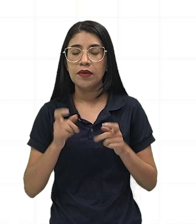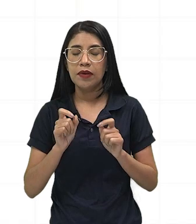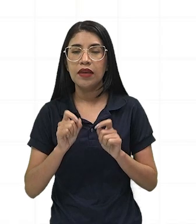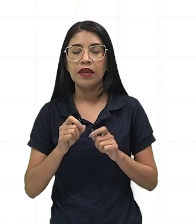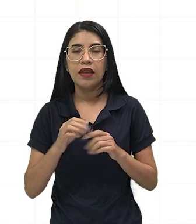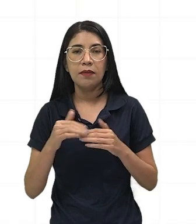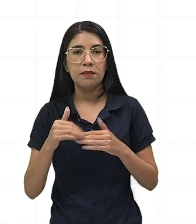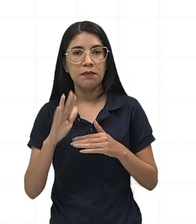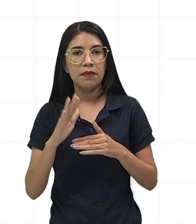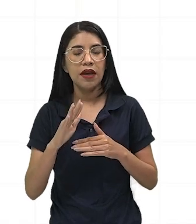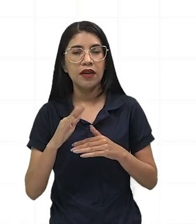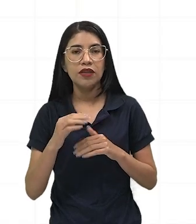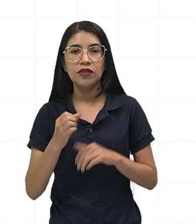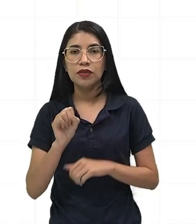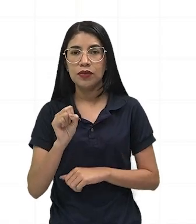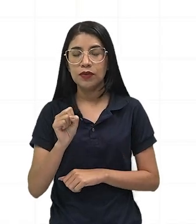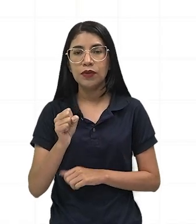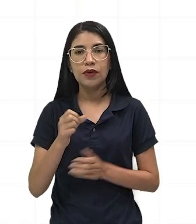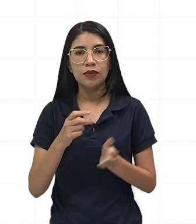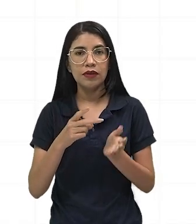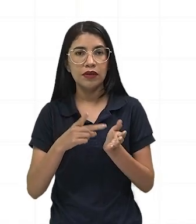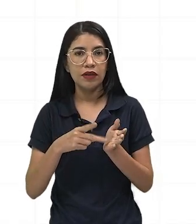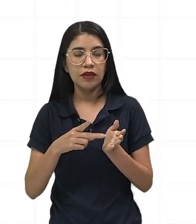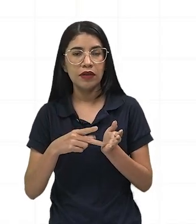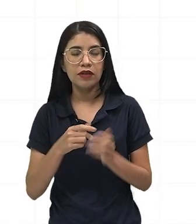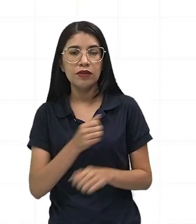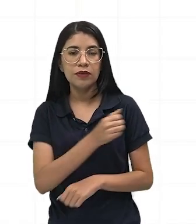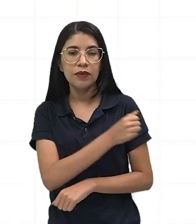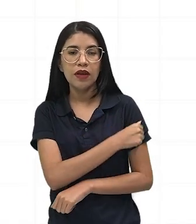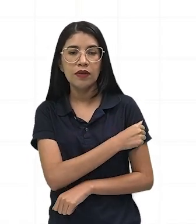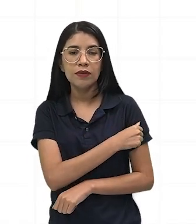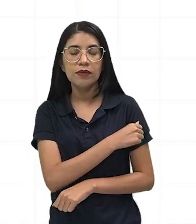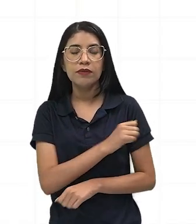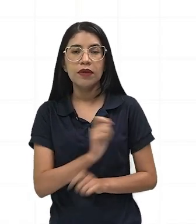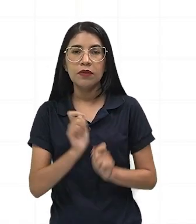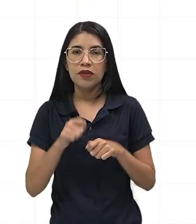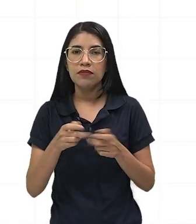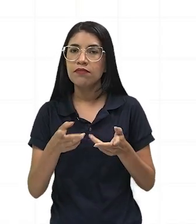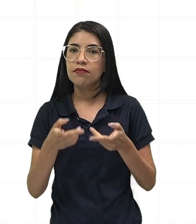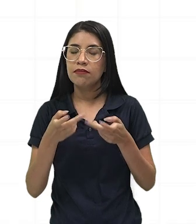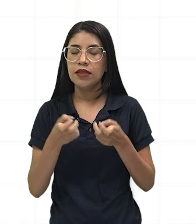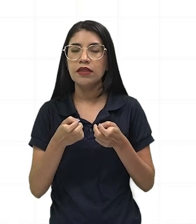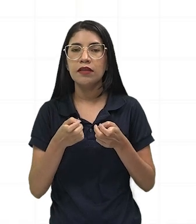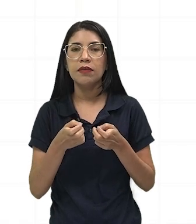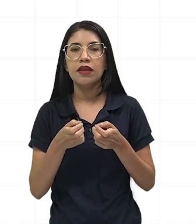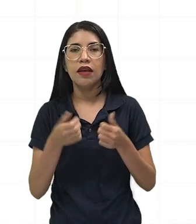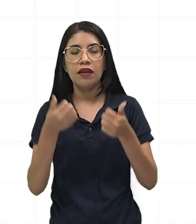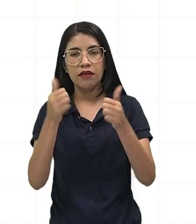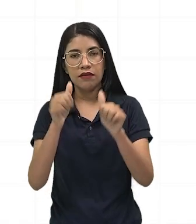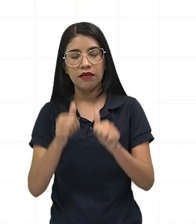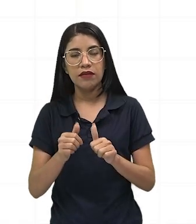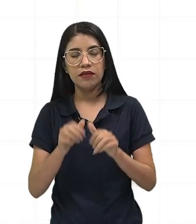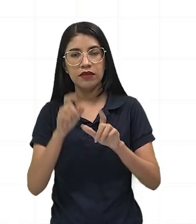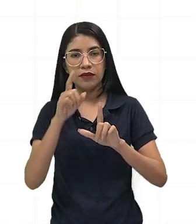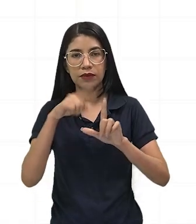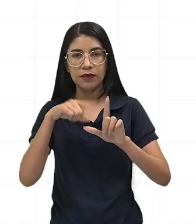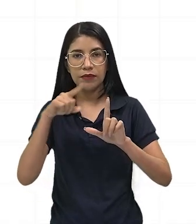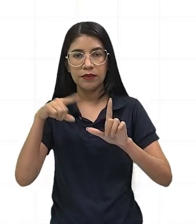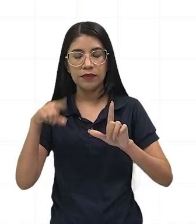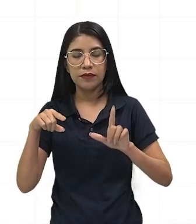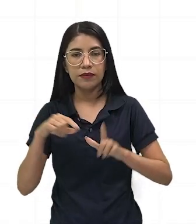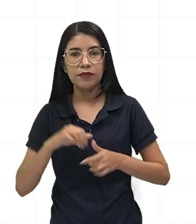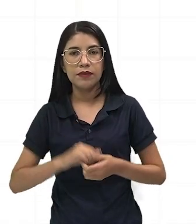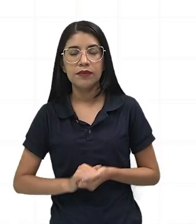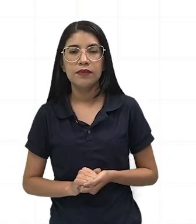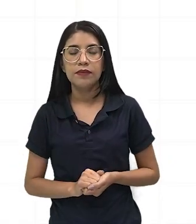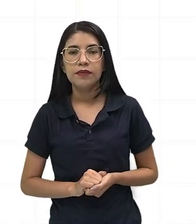acima de 8, né? Nós temos várias, numa visualização bem rápida, conseguimos aqui obter, né? Ó,